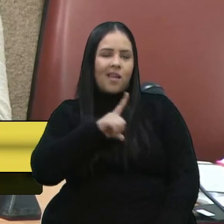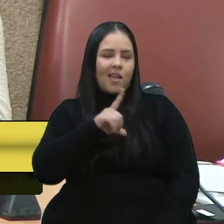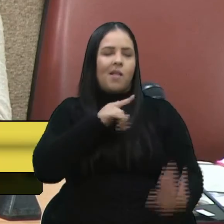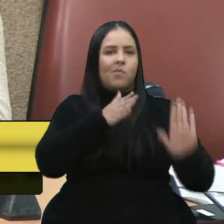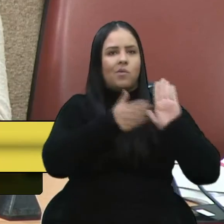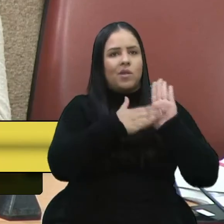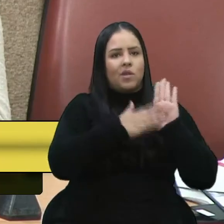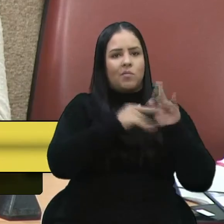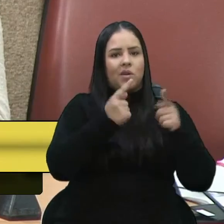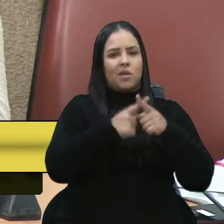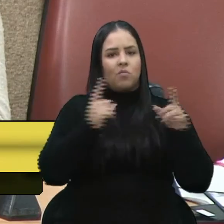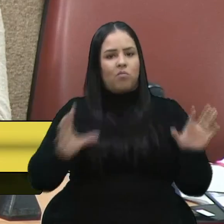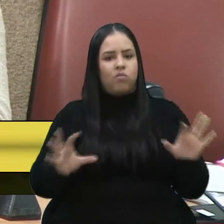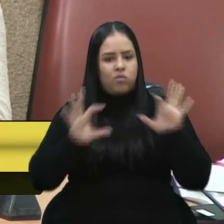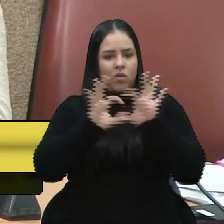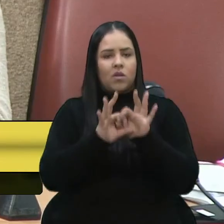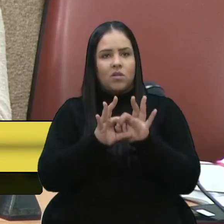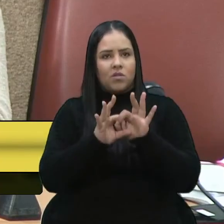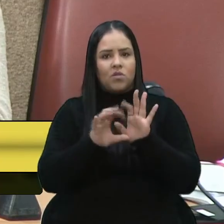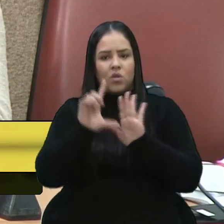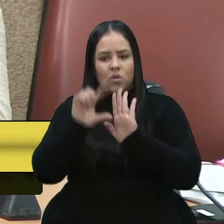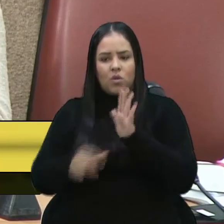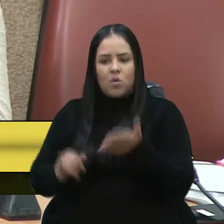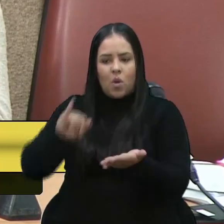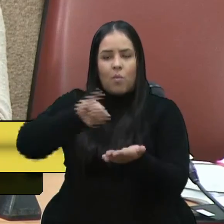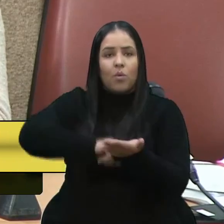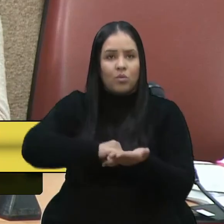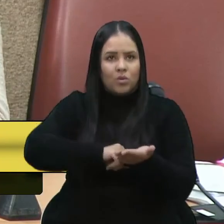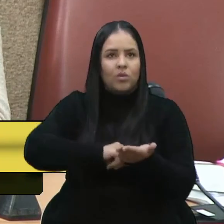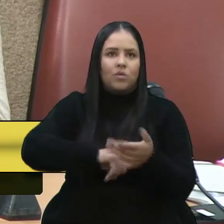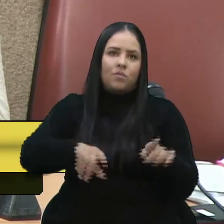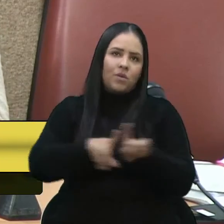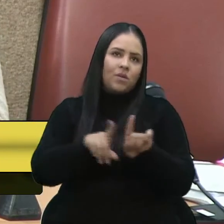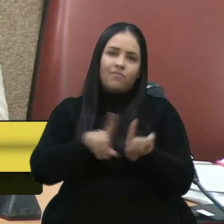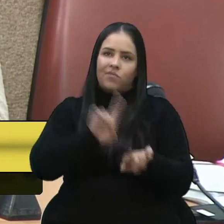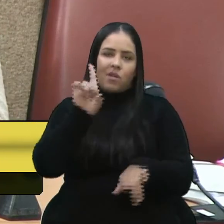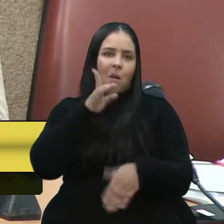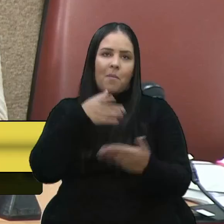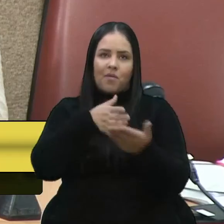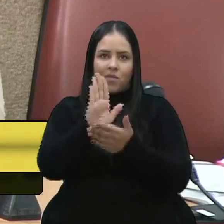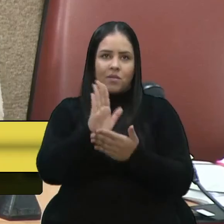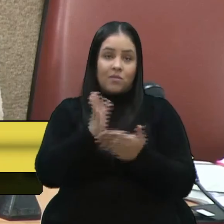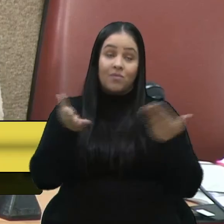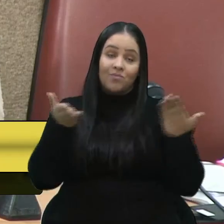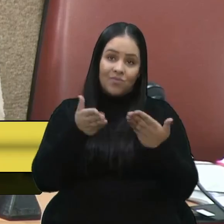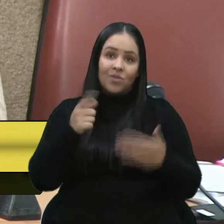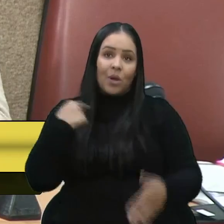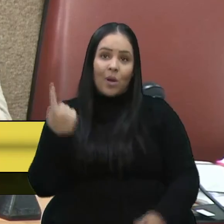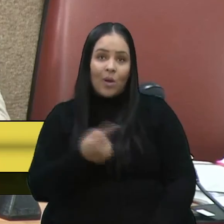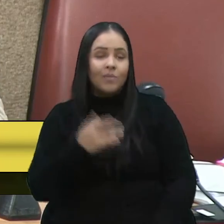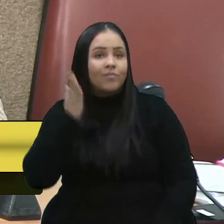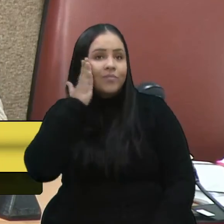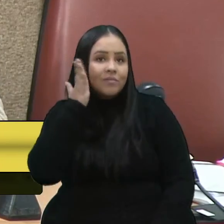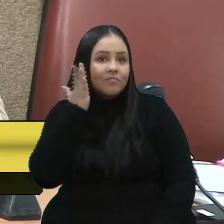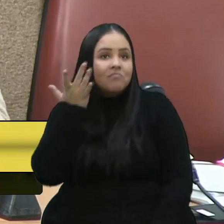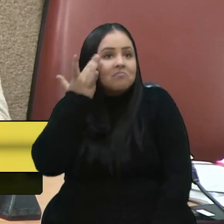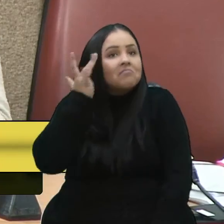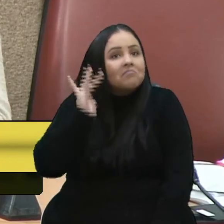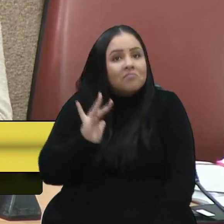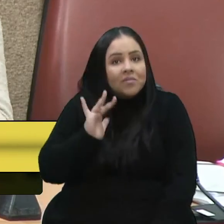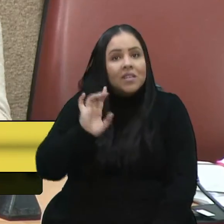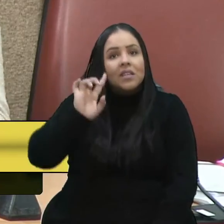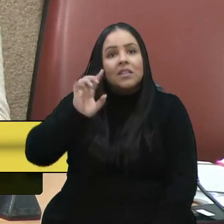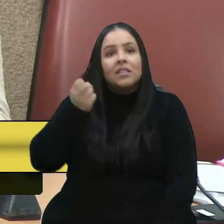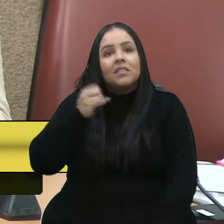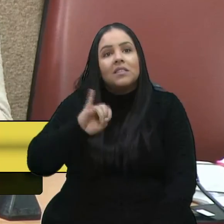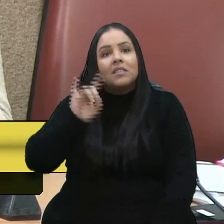redução de imposto com a questão da redução da tarifa, não foi aprovado, e hoje a gente sabe que nem sei se o impacto é realmente